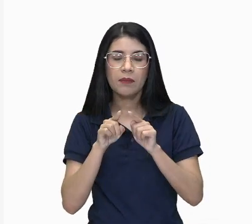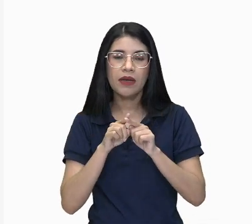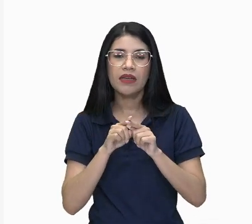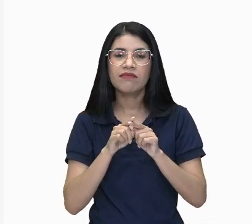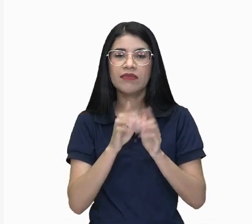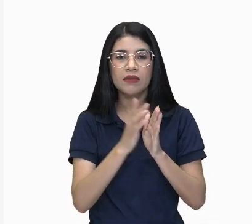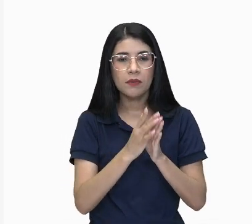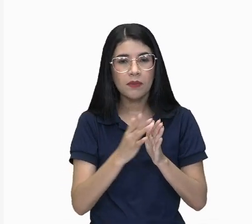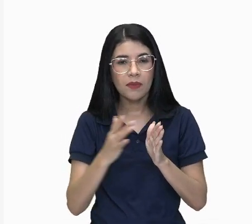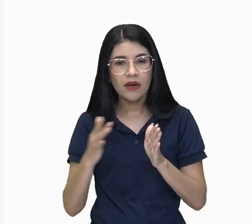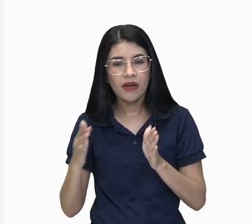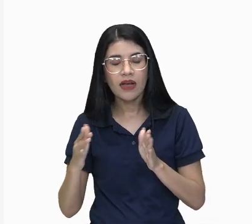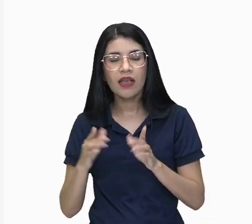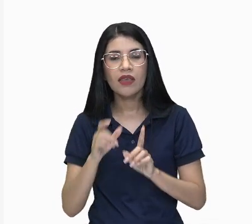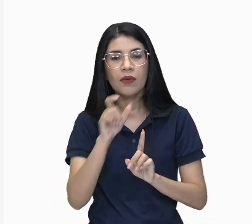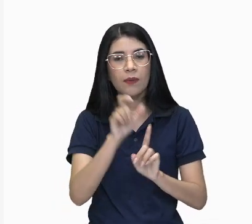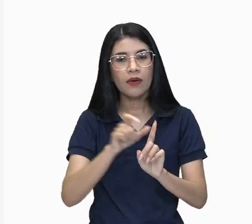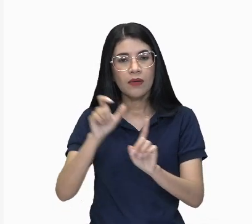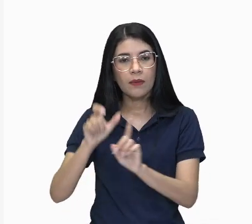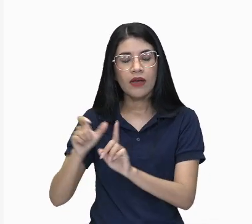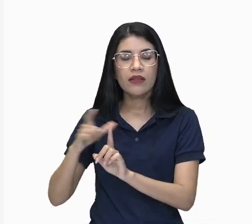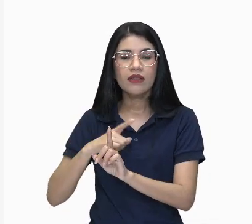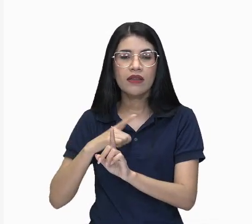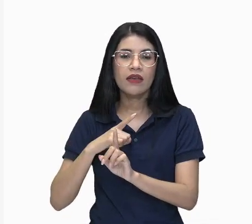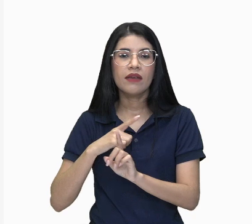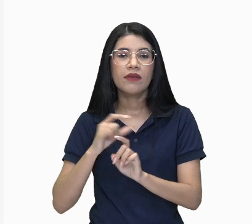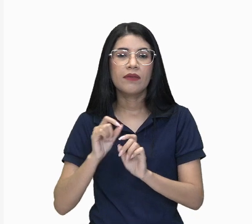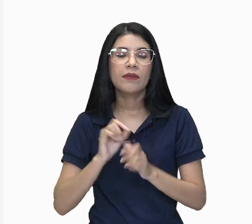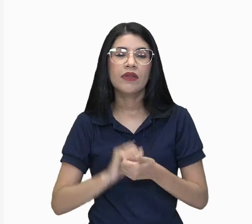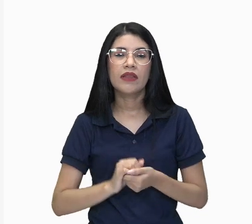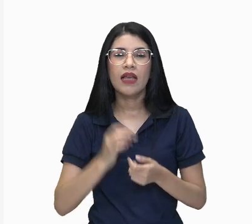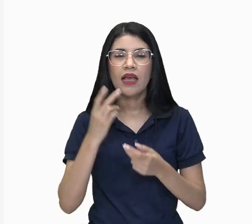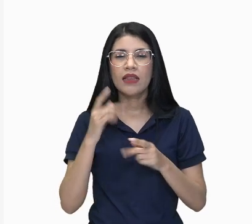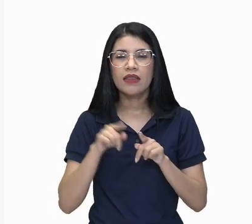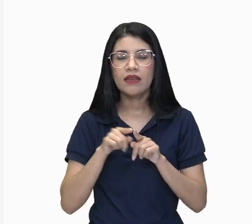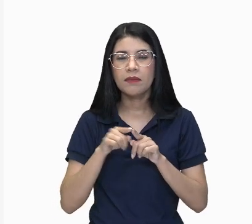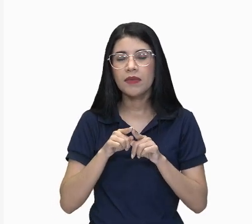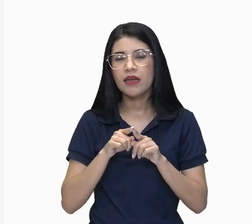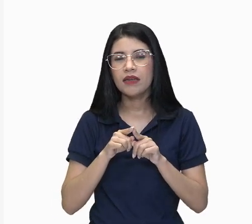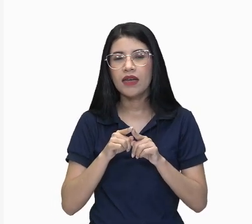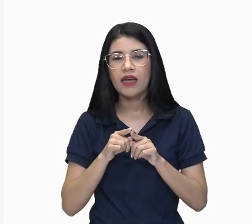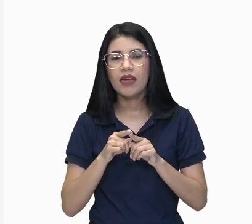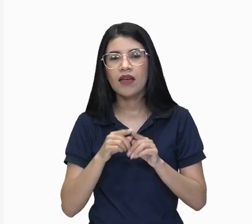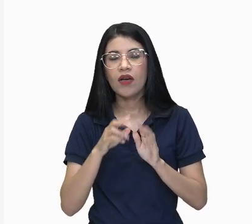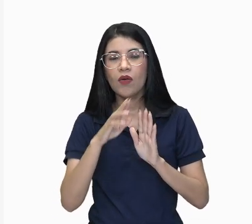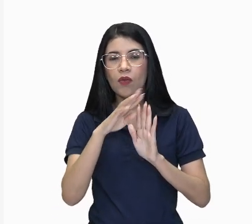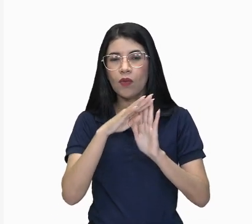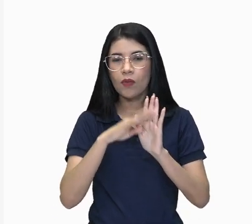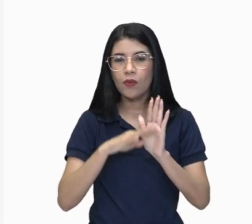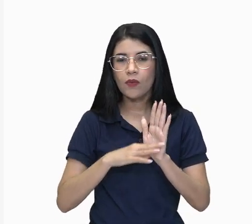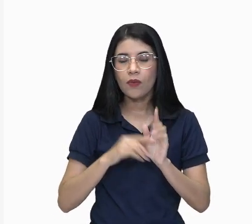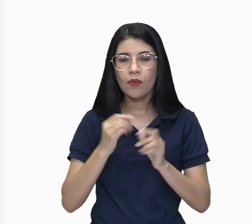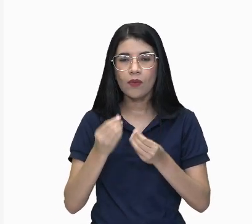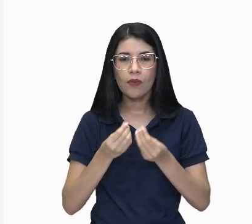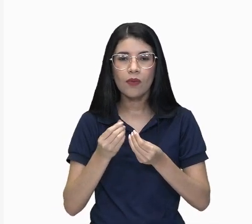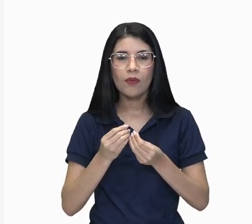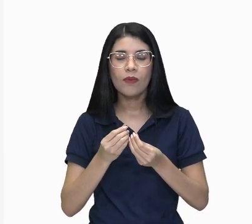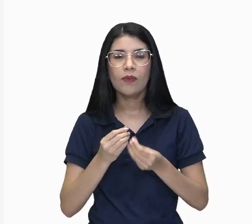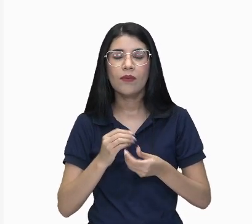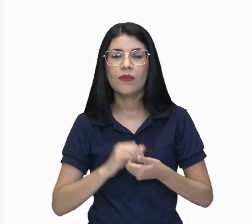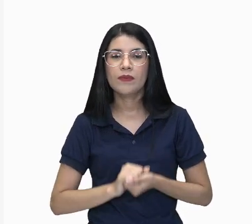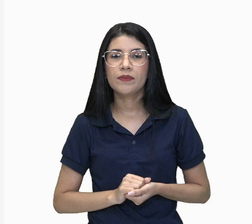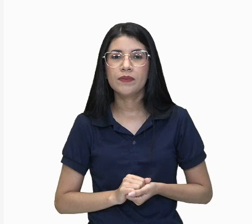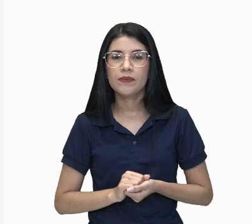extensas em que os atores exploram personagens, dramas de maneira mais profunda. Improviso